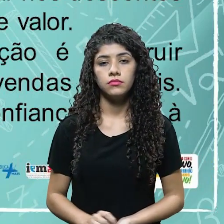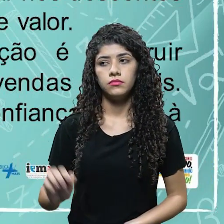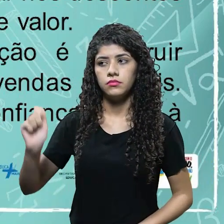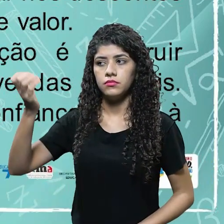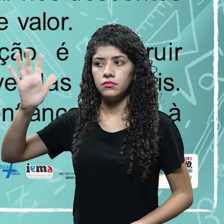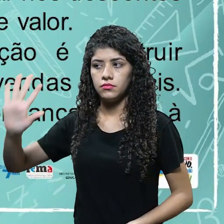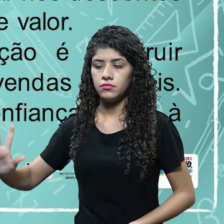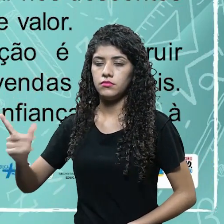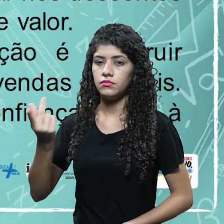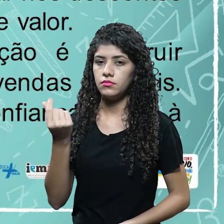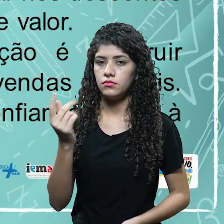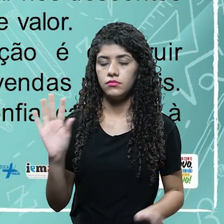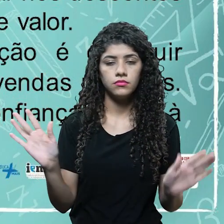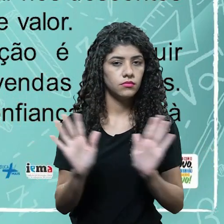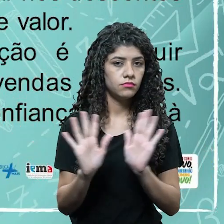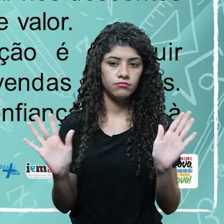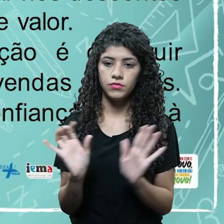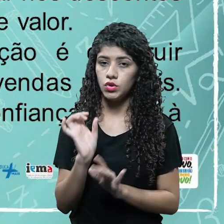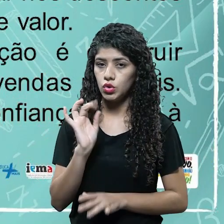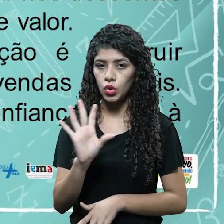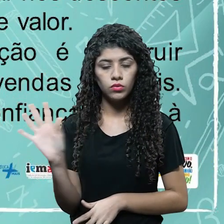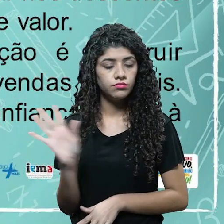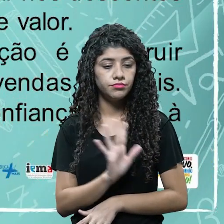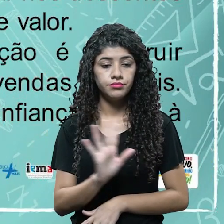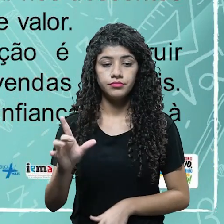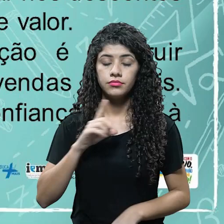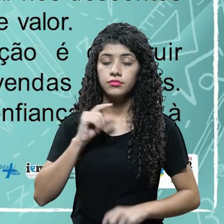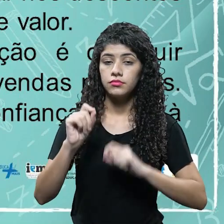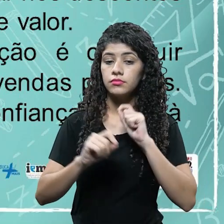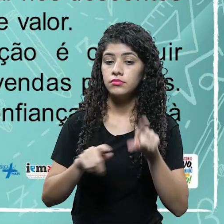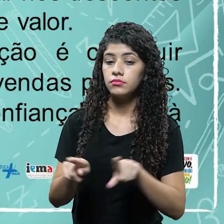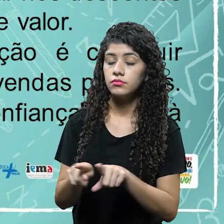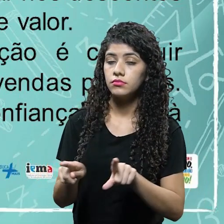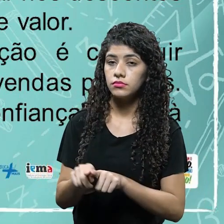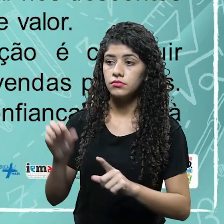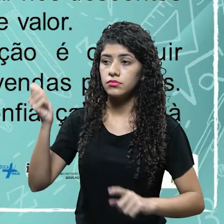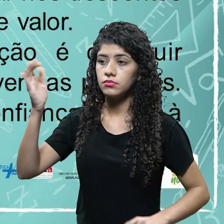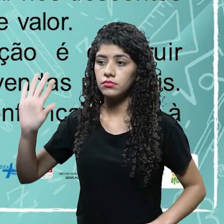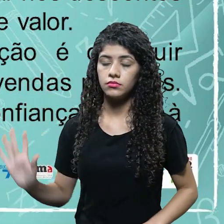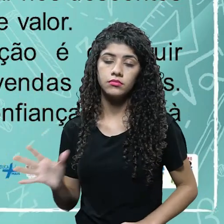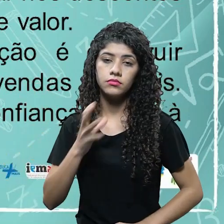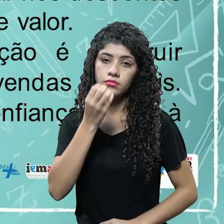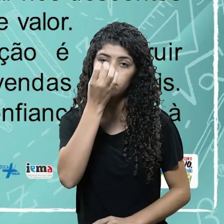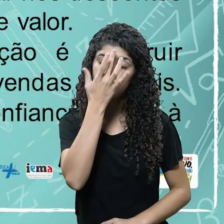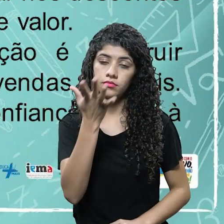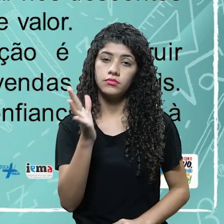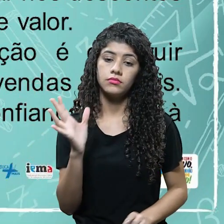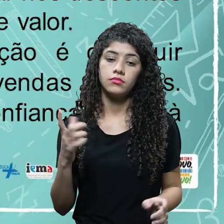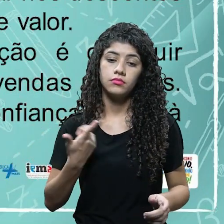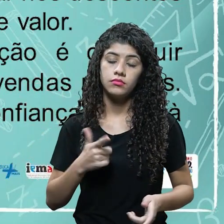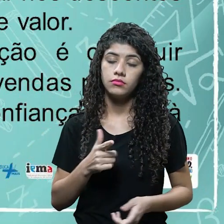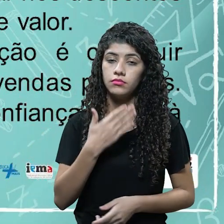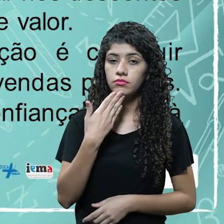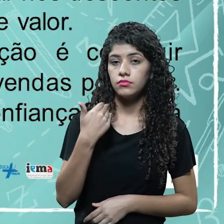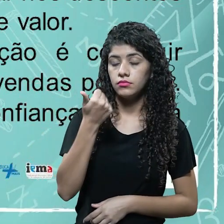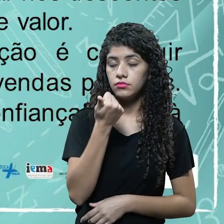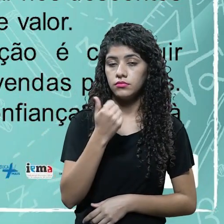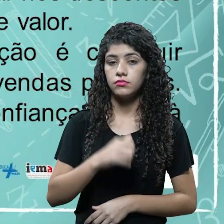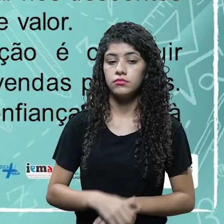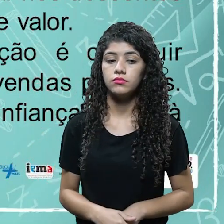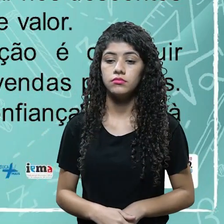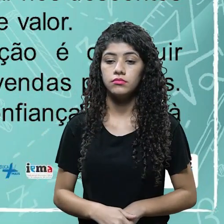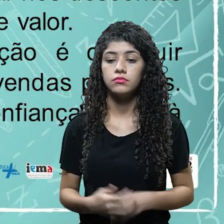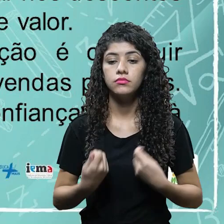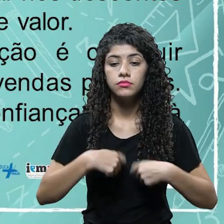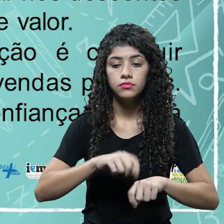apenas baixar o preço. A concorrência pode sempre diminuir o preço e a guerra não terá melhor resultado para a empresa. É